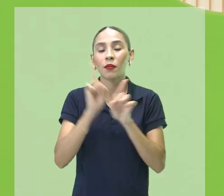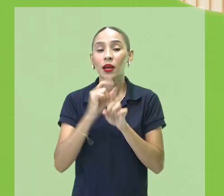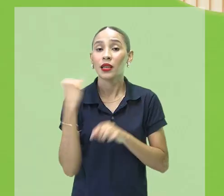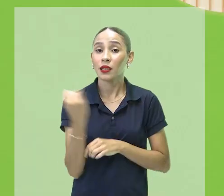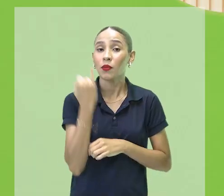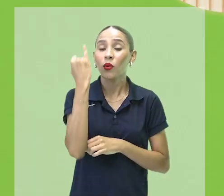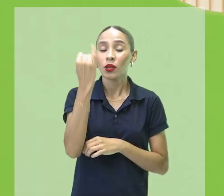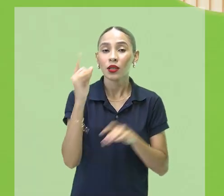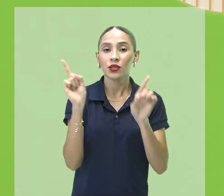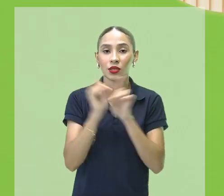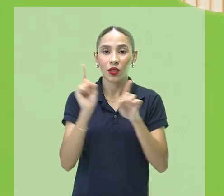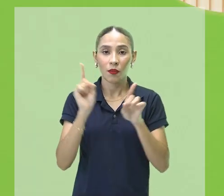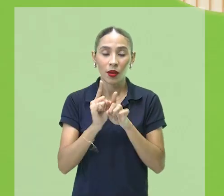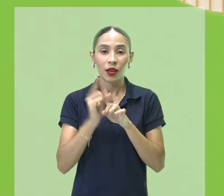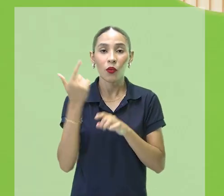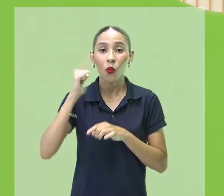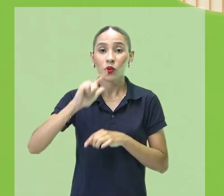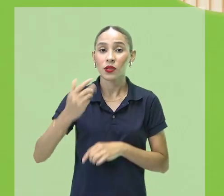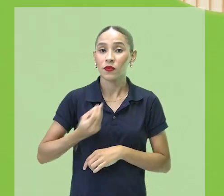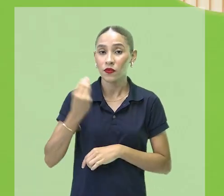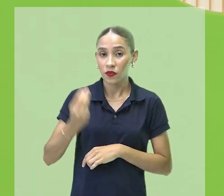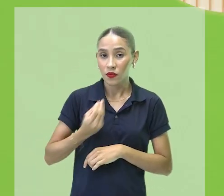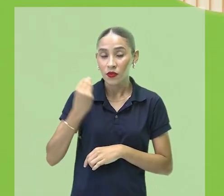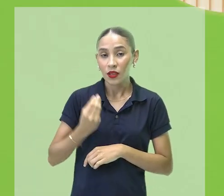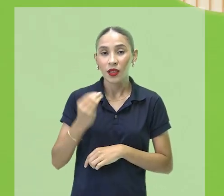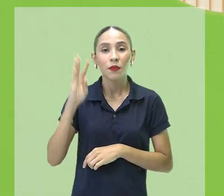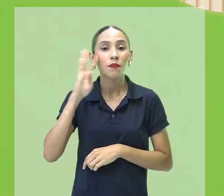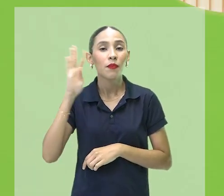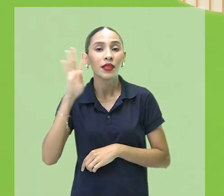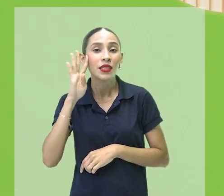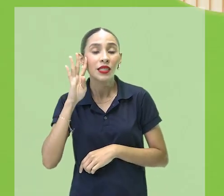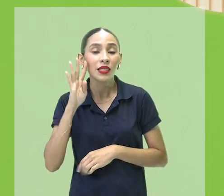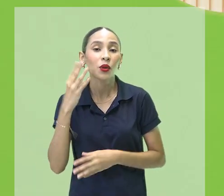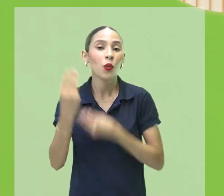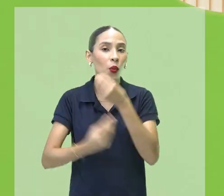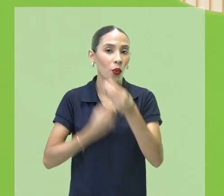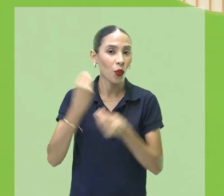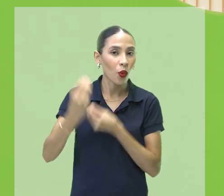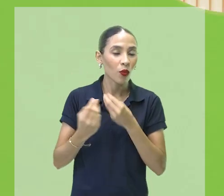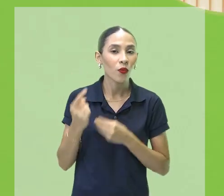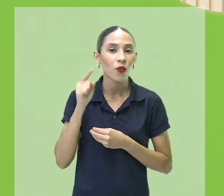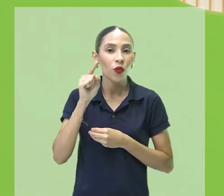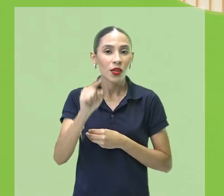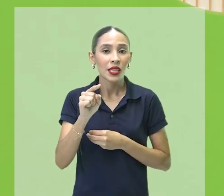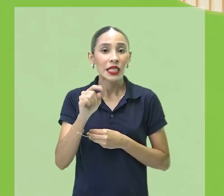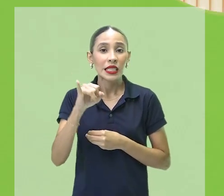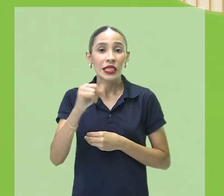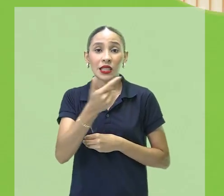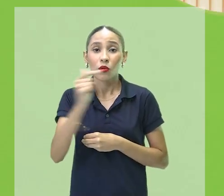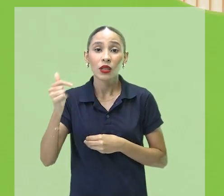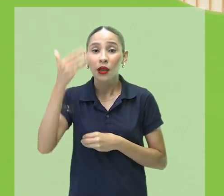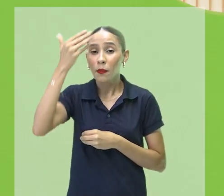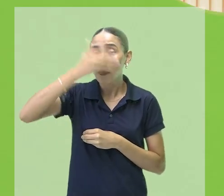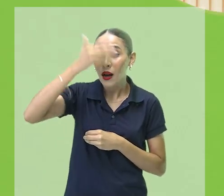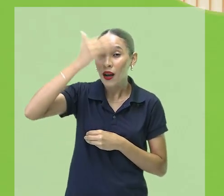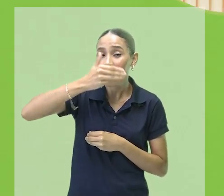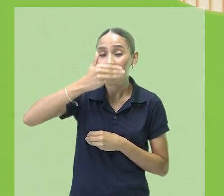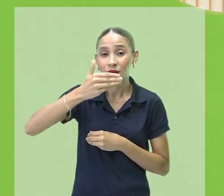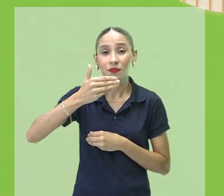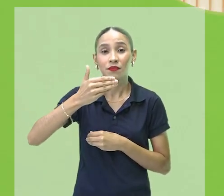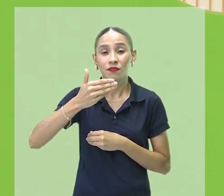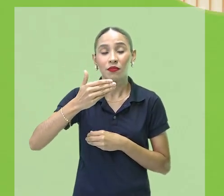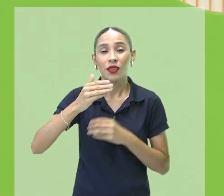extremamente importante para a nossa vida, né, pessoal? Imagine como é você ficar sem o sentido da visão, deve ser uma